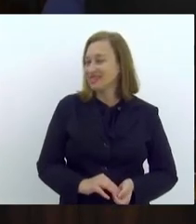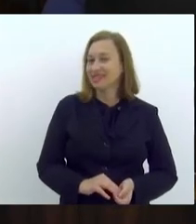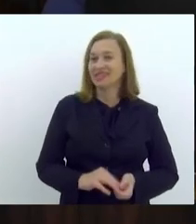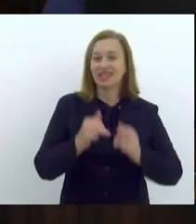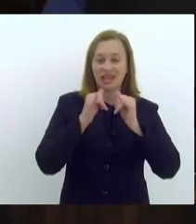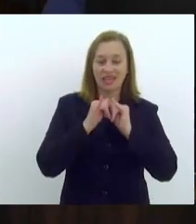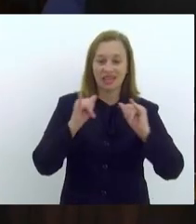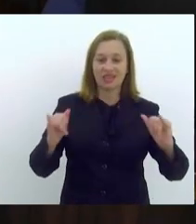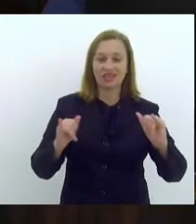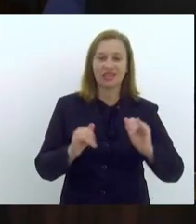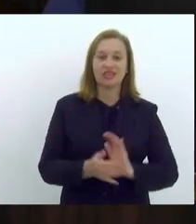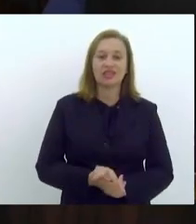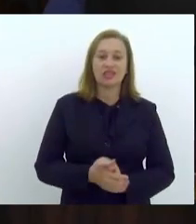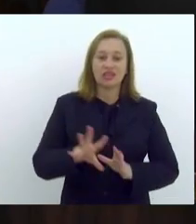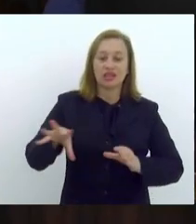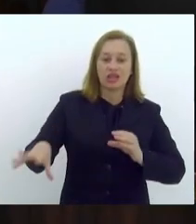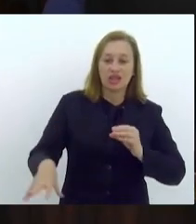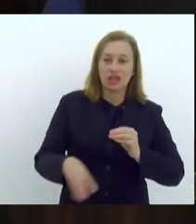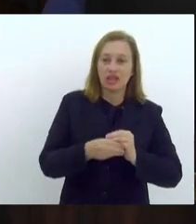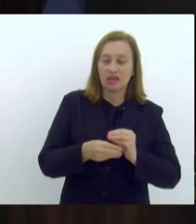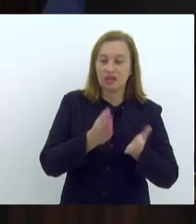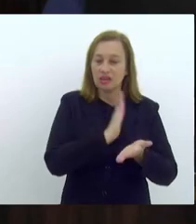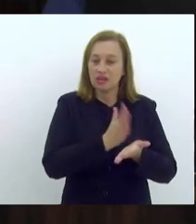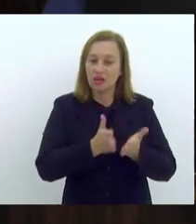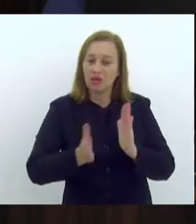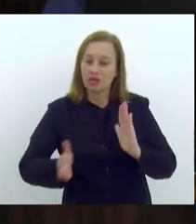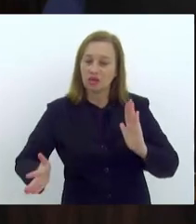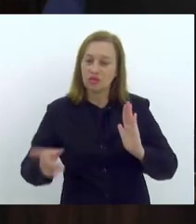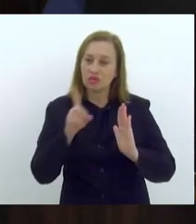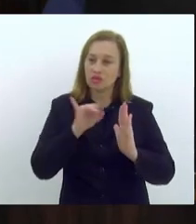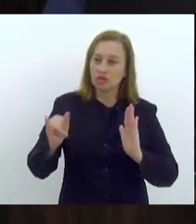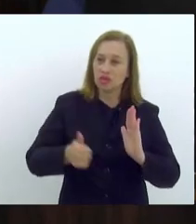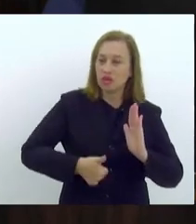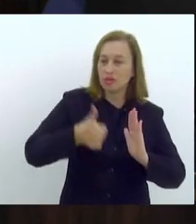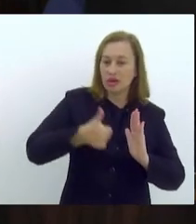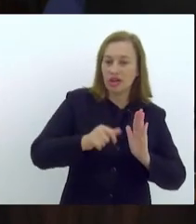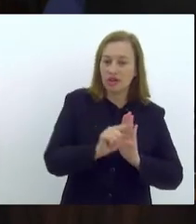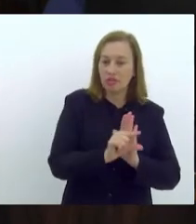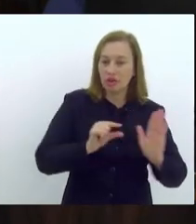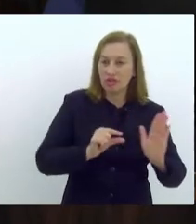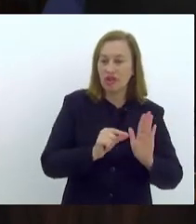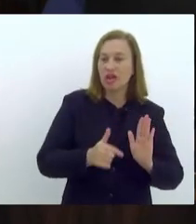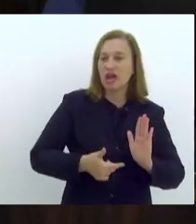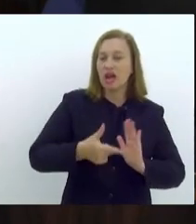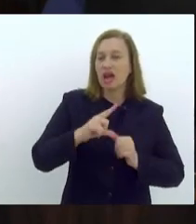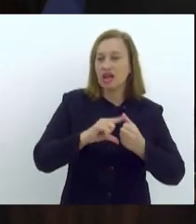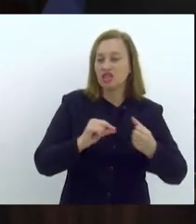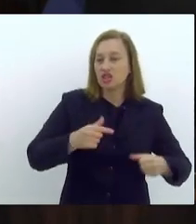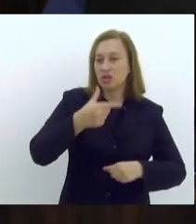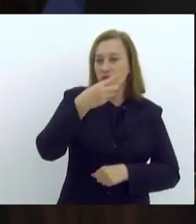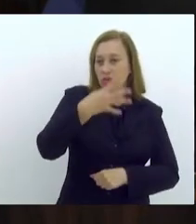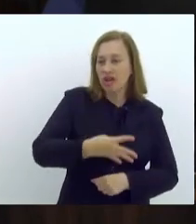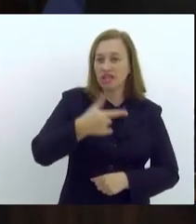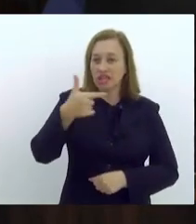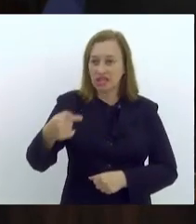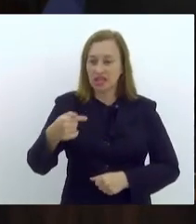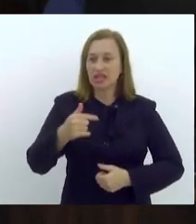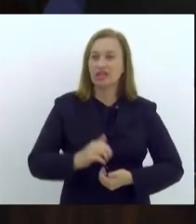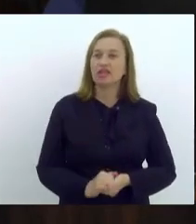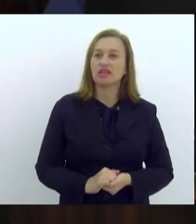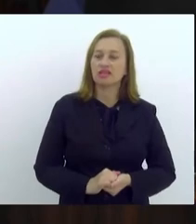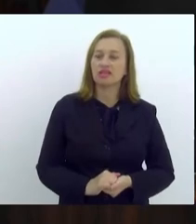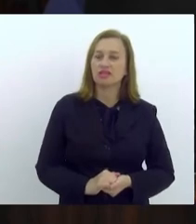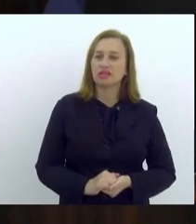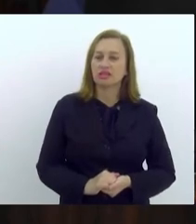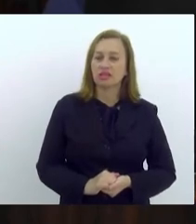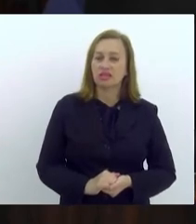Anuncio, incluídos na ordem do dia de acordo com o parágrafo primeiro do artigo 47 do Regimento Interno, em